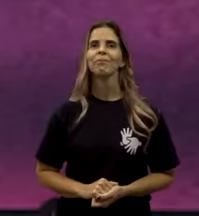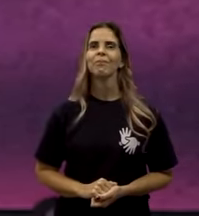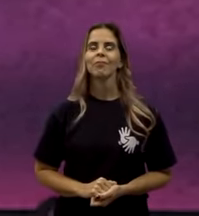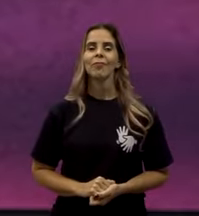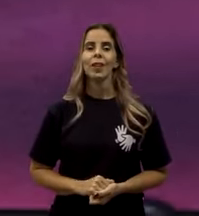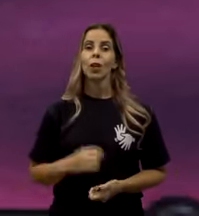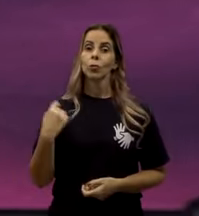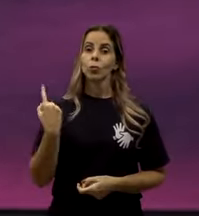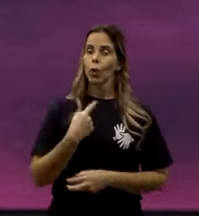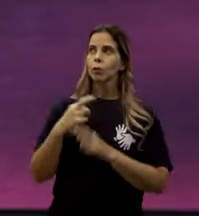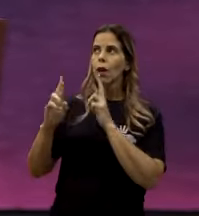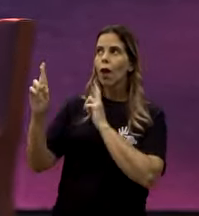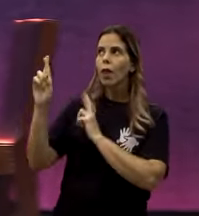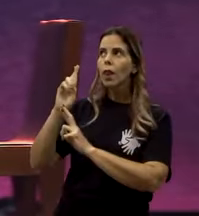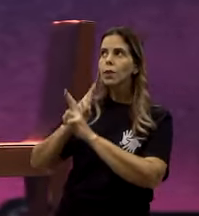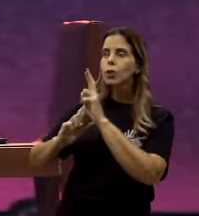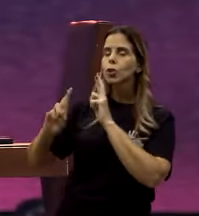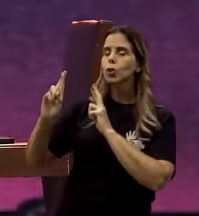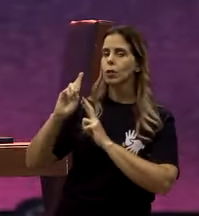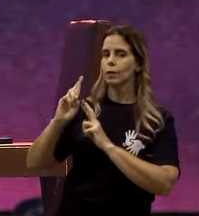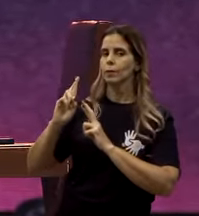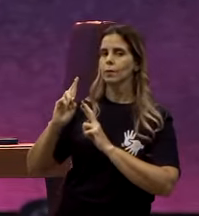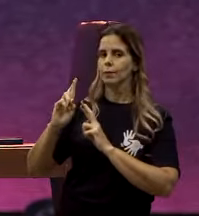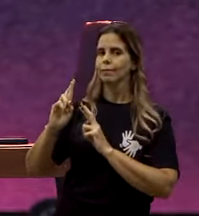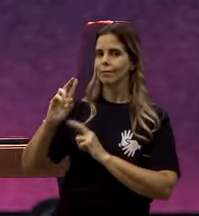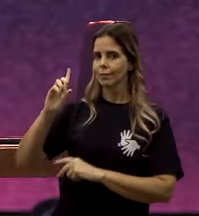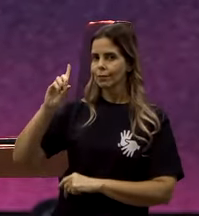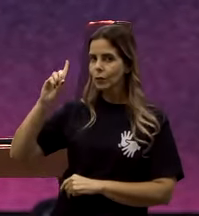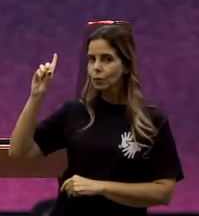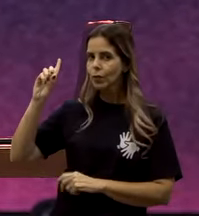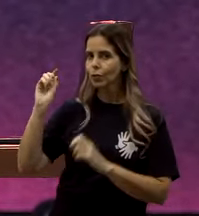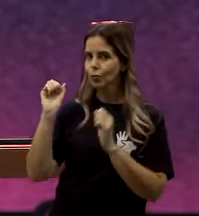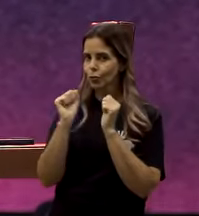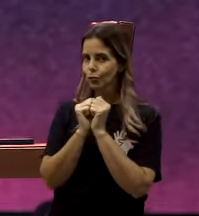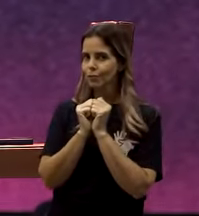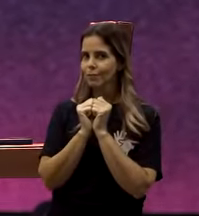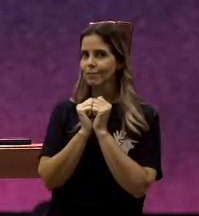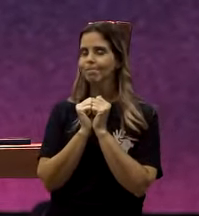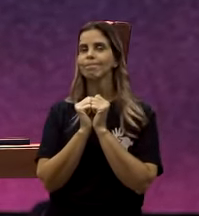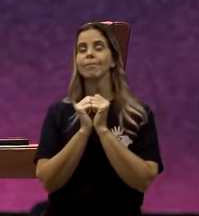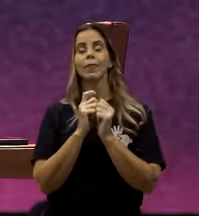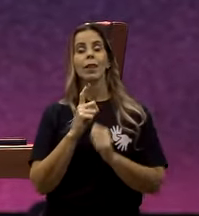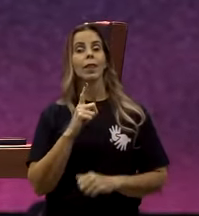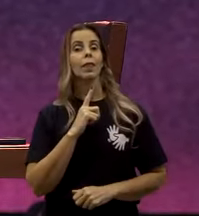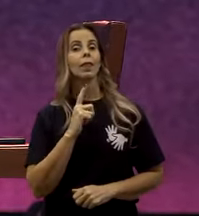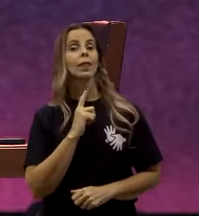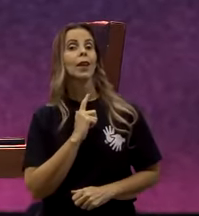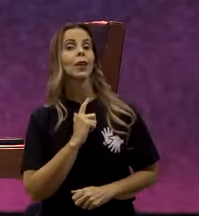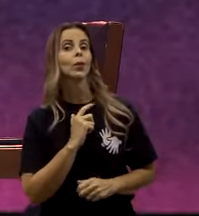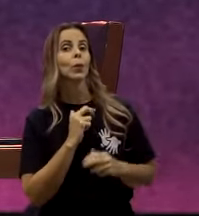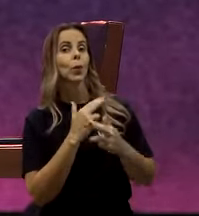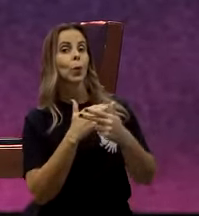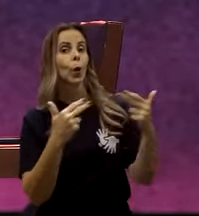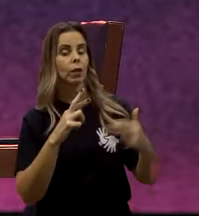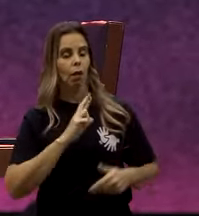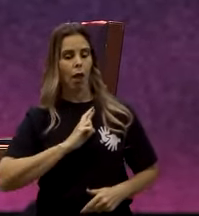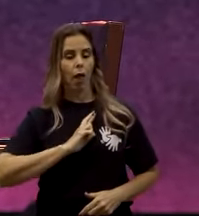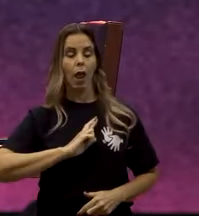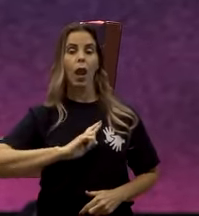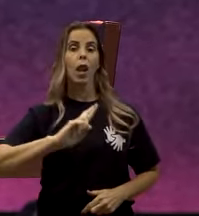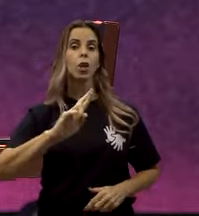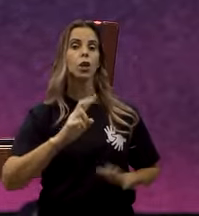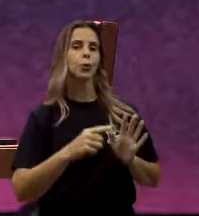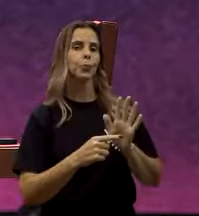nosso relacionamento com Deus nossa caminhada a partir de hoje tem um monte de coisa que a religião colocou Como